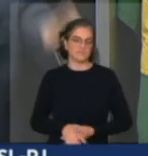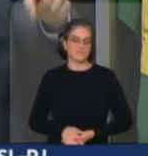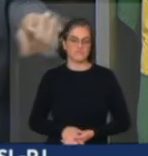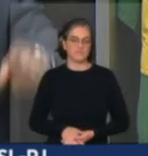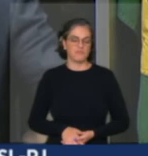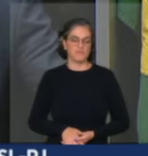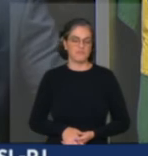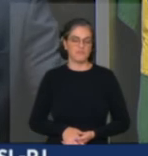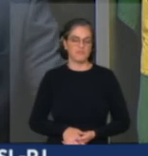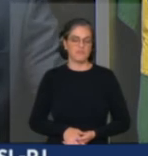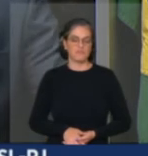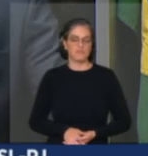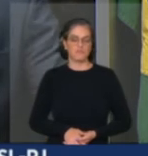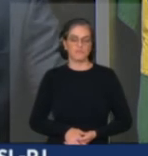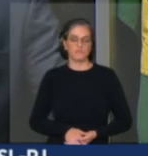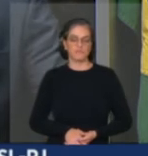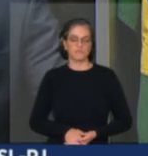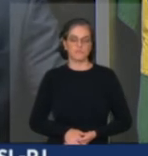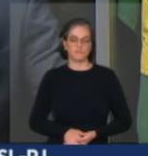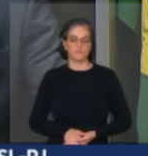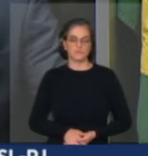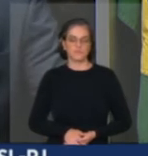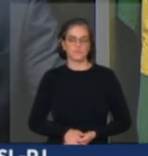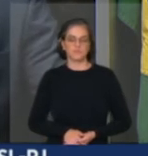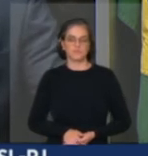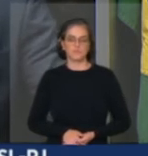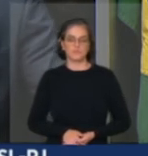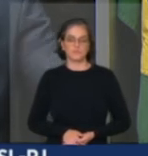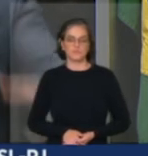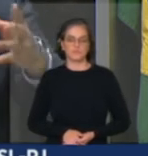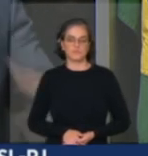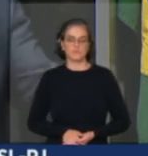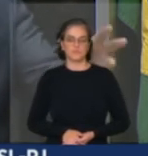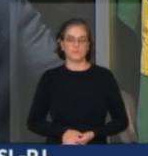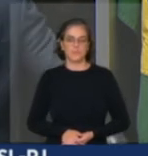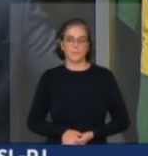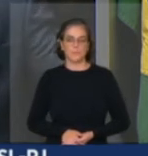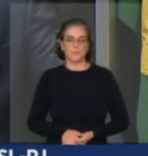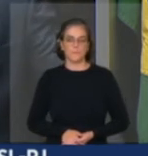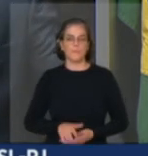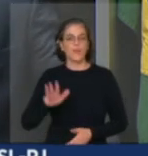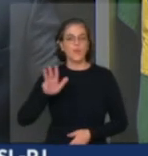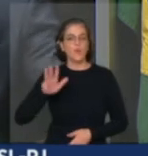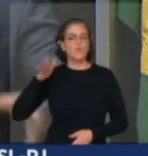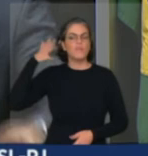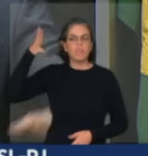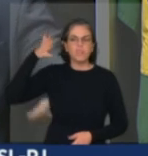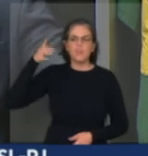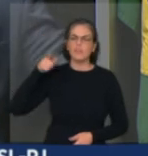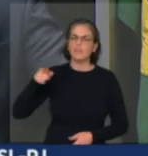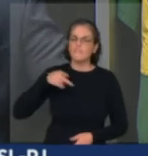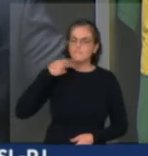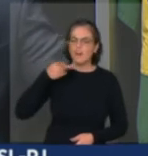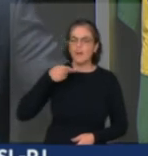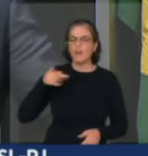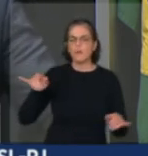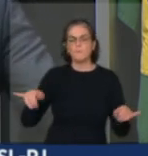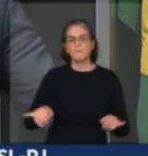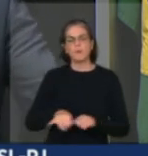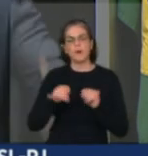E o que tem se visto, na verdade, a partir dessas andanças do Lula, ele falando muita besteira. Falando muita